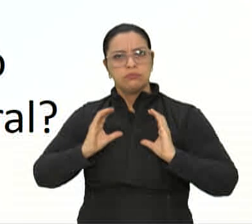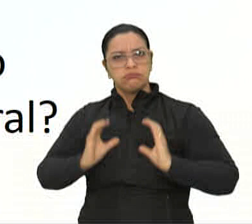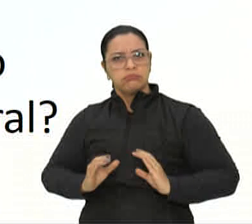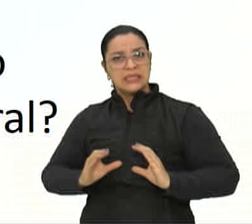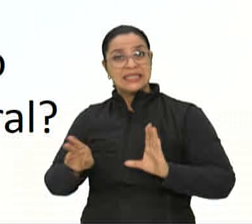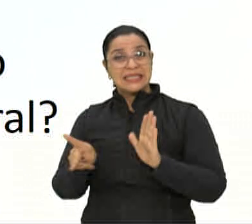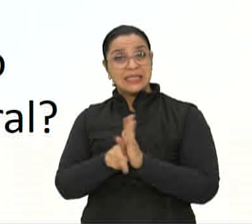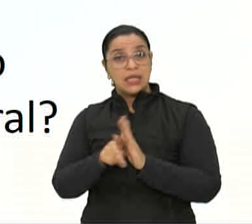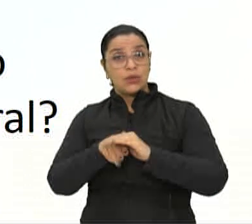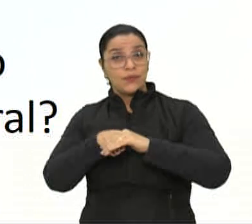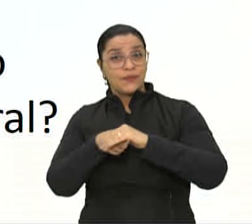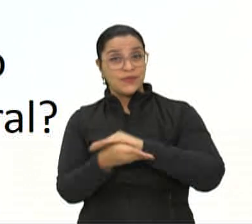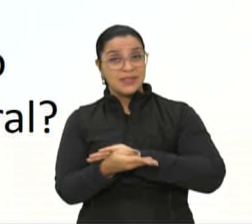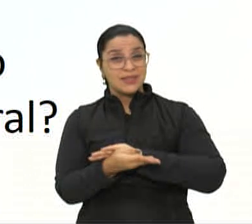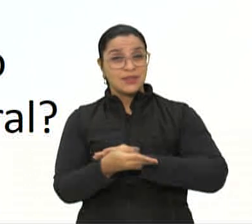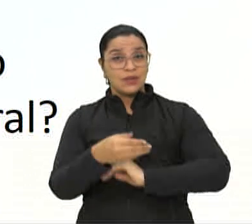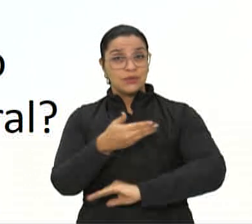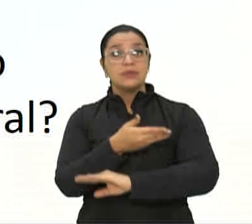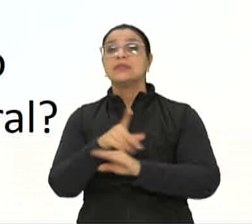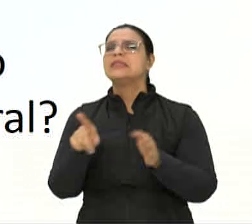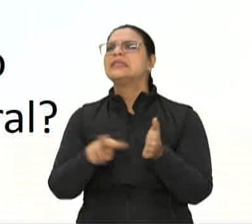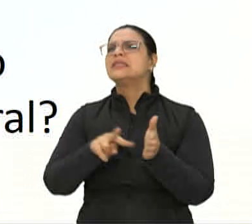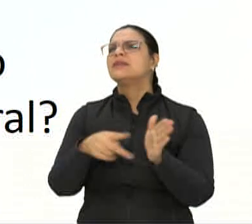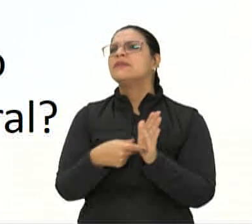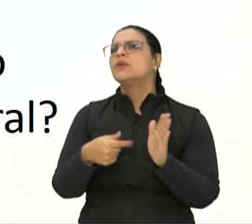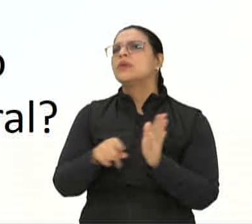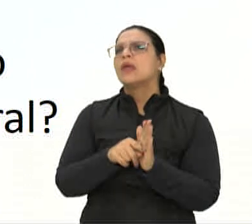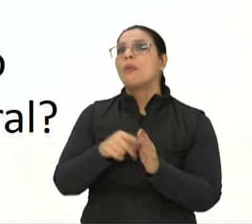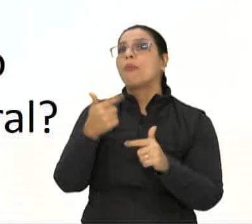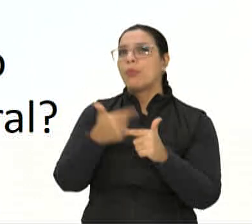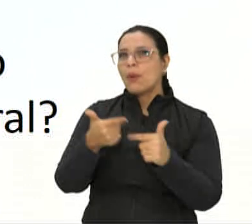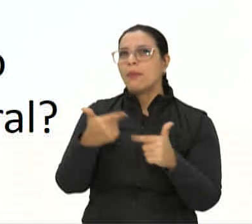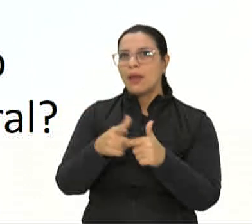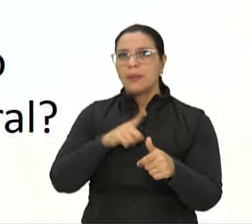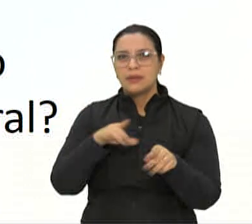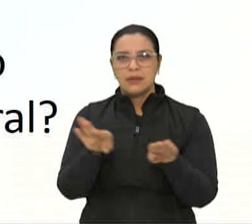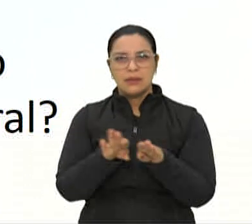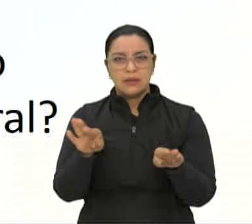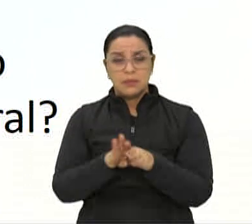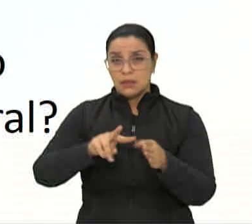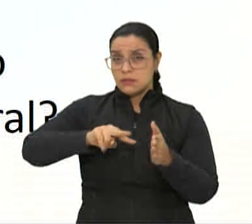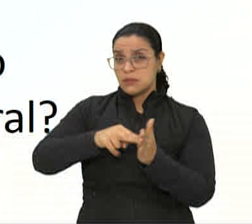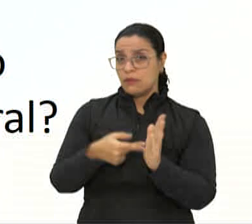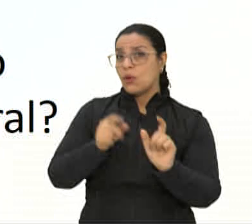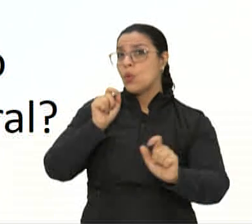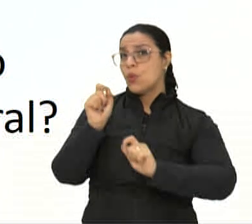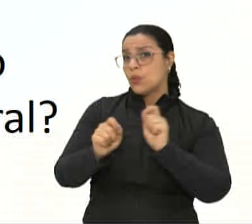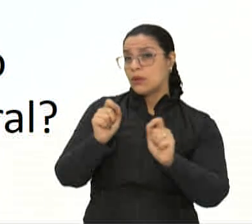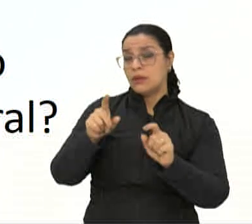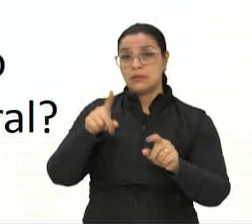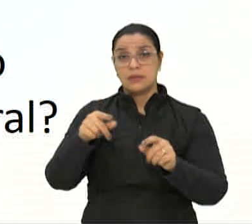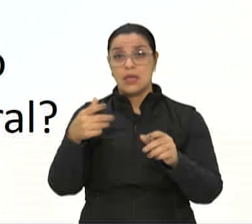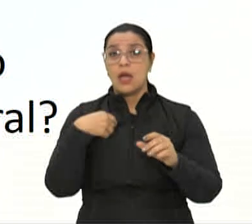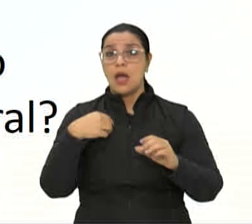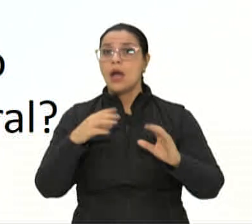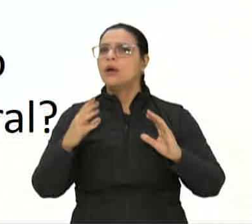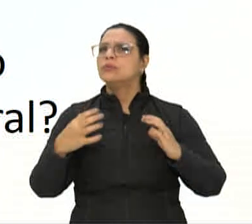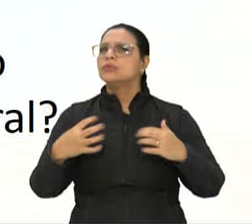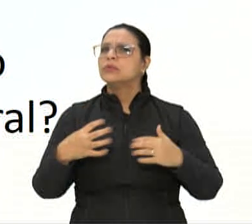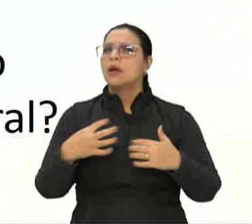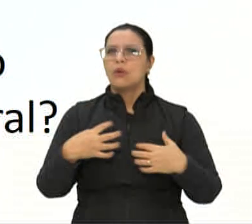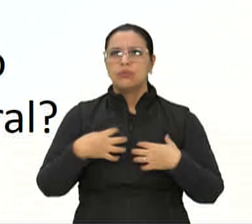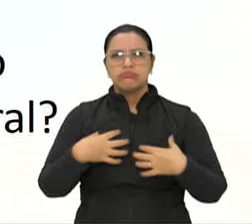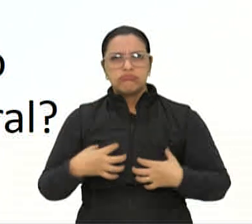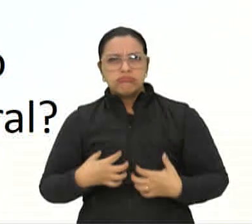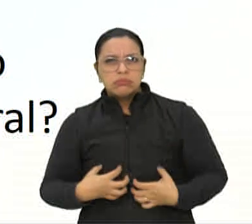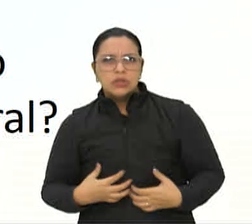são viciosos, ou seja, causam dano, né? Tudo o que queremos dizer é que, dada a constituição da